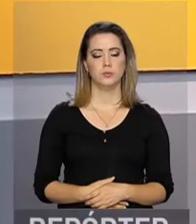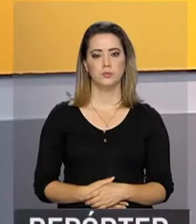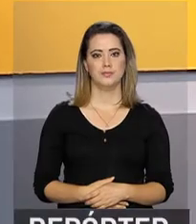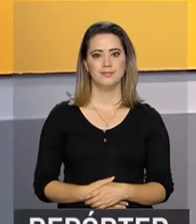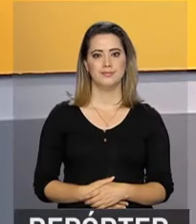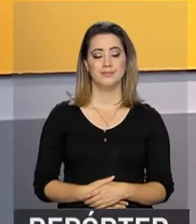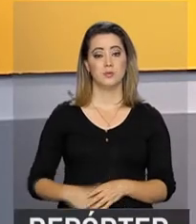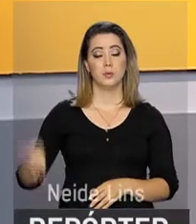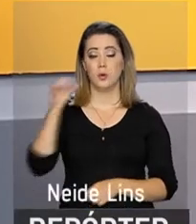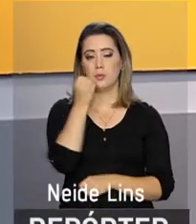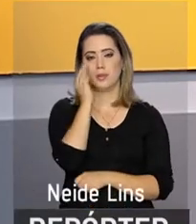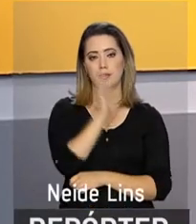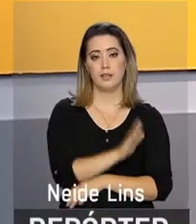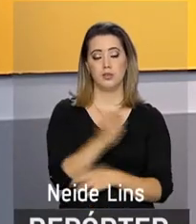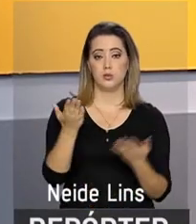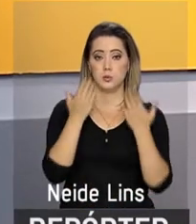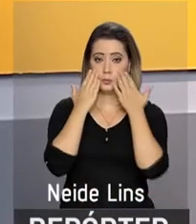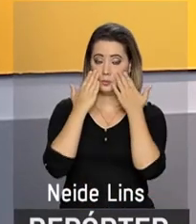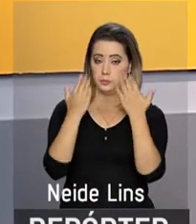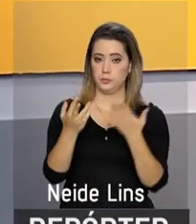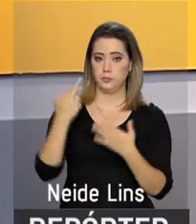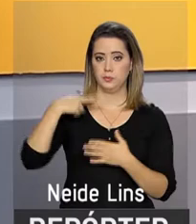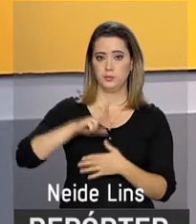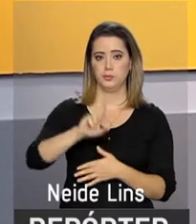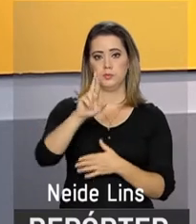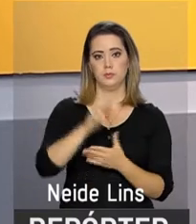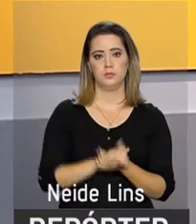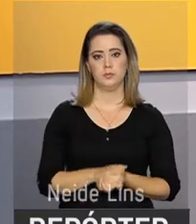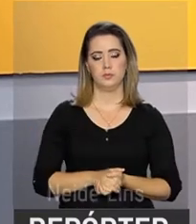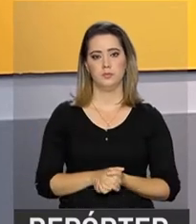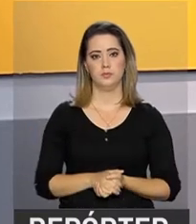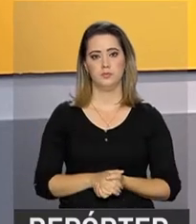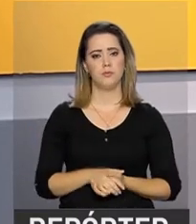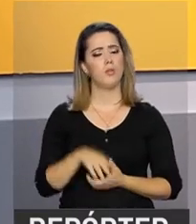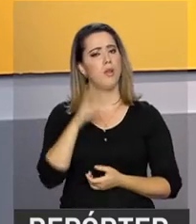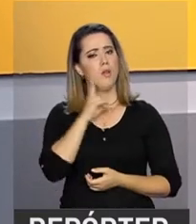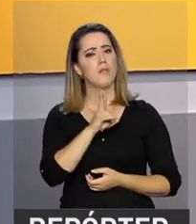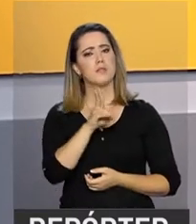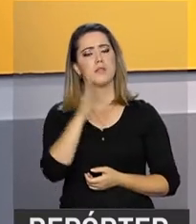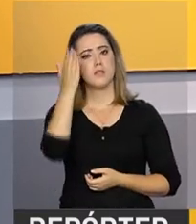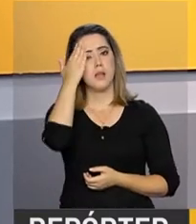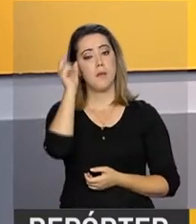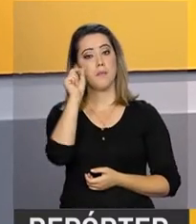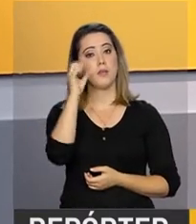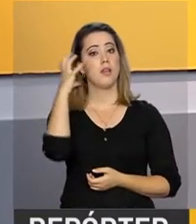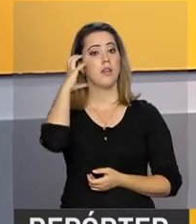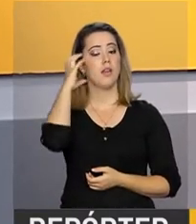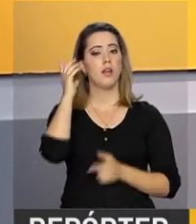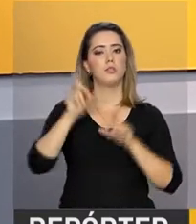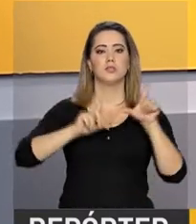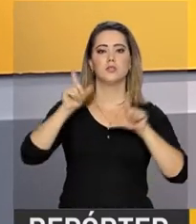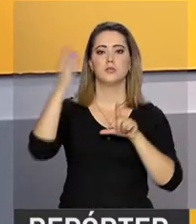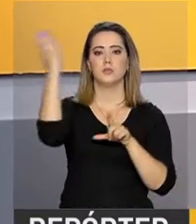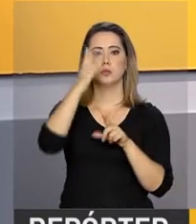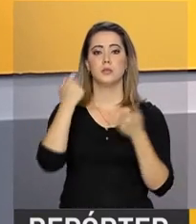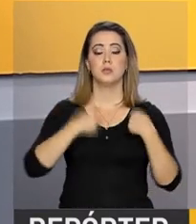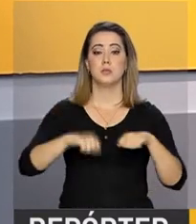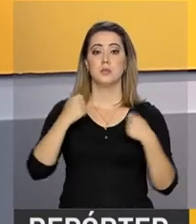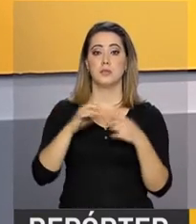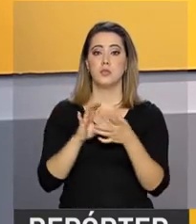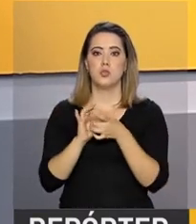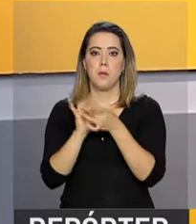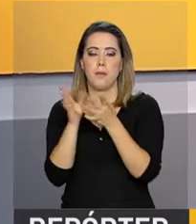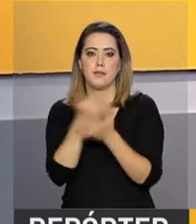olá boa tarde no ar mais uma edição do repórter nbr você sabia que rádios e tvs no brasil precisam de